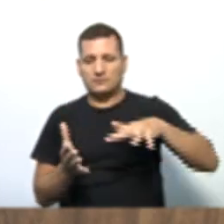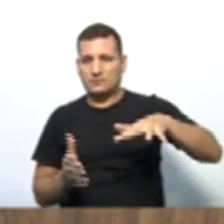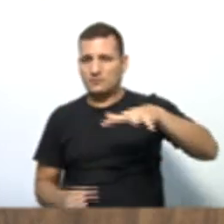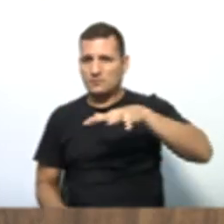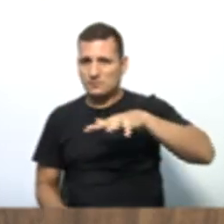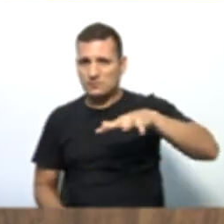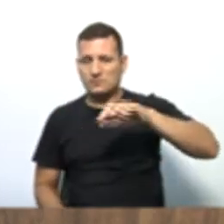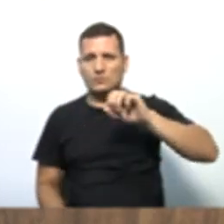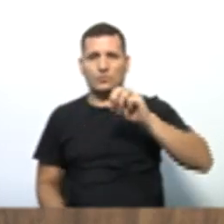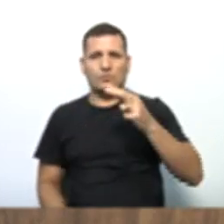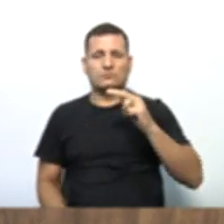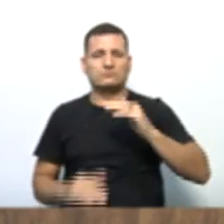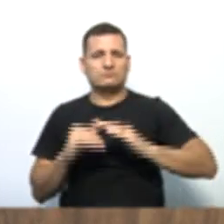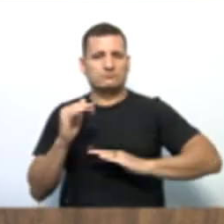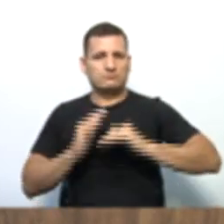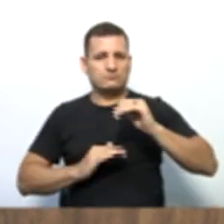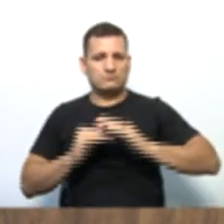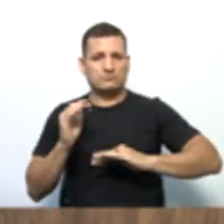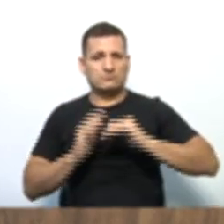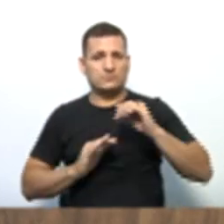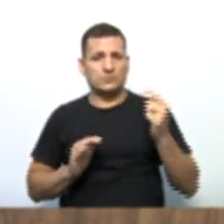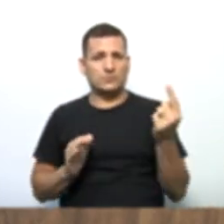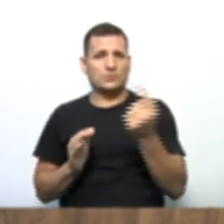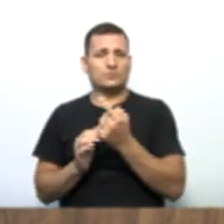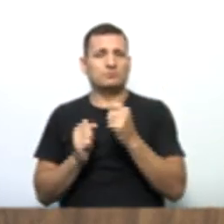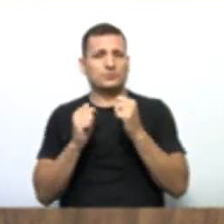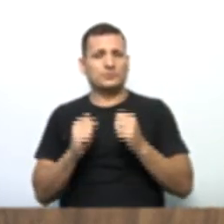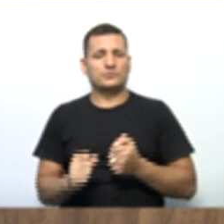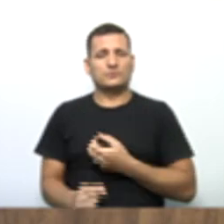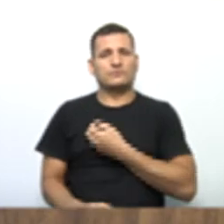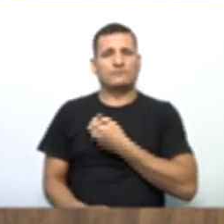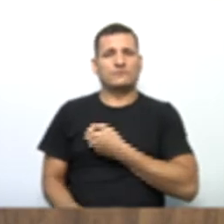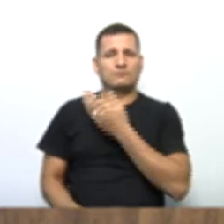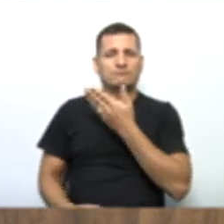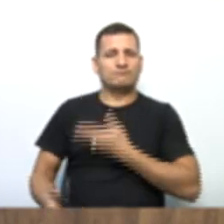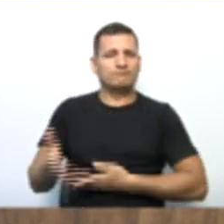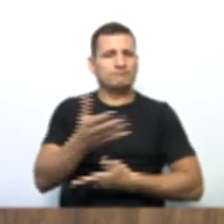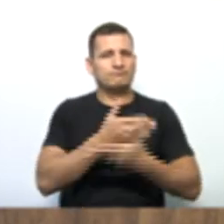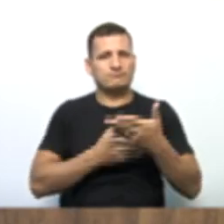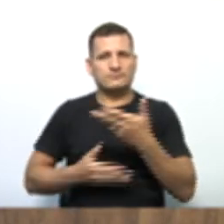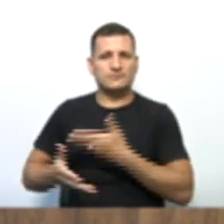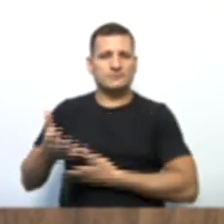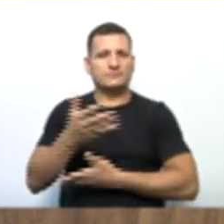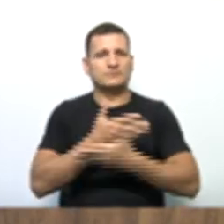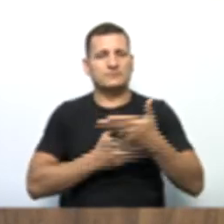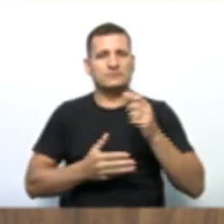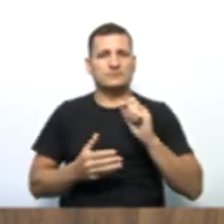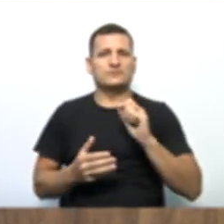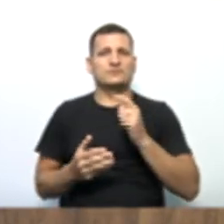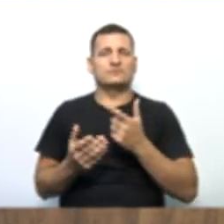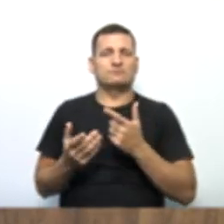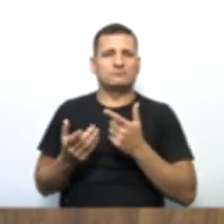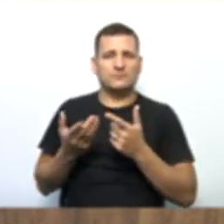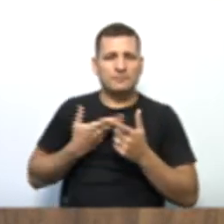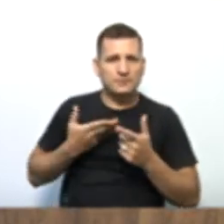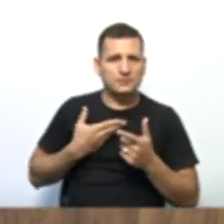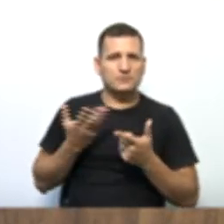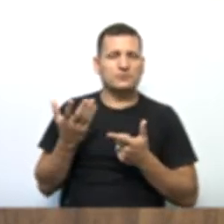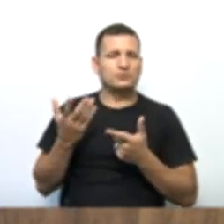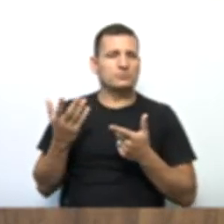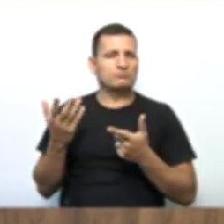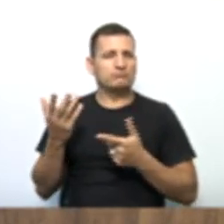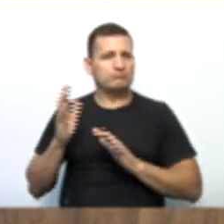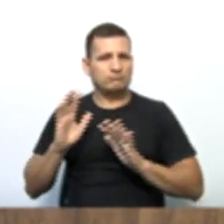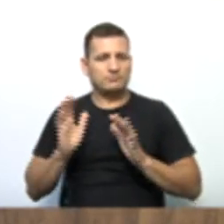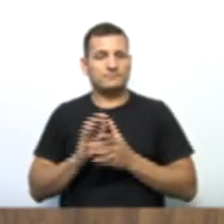ou para aquela profissão, para que a gente possa conviver em harmonia com os nossos pares, né? Os nossos colegas e tal.